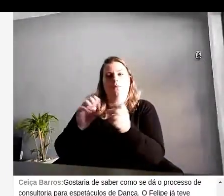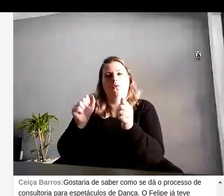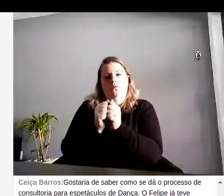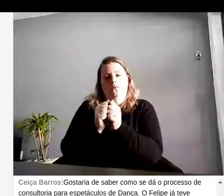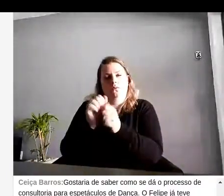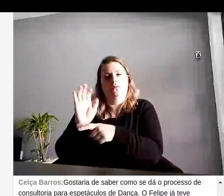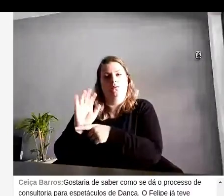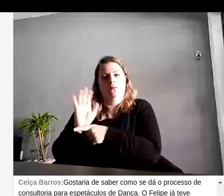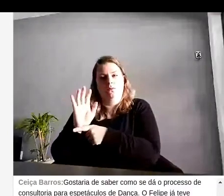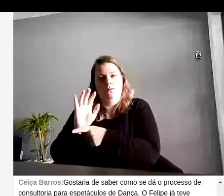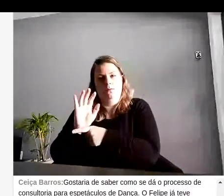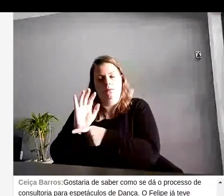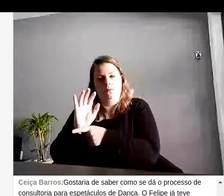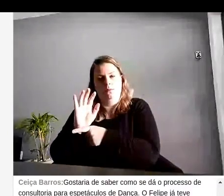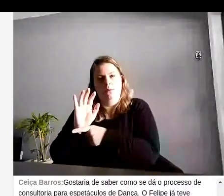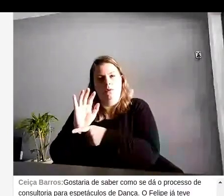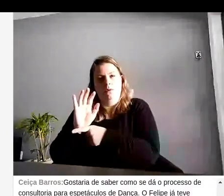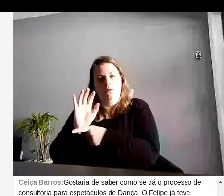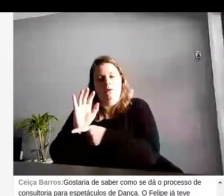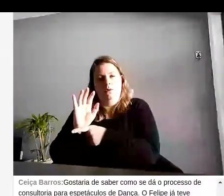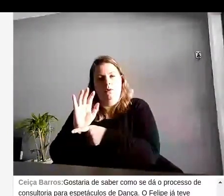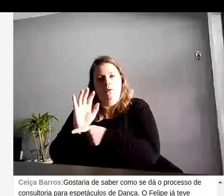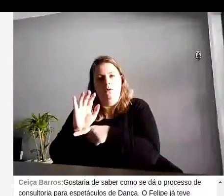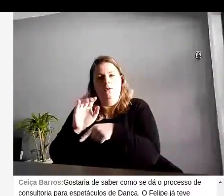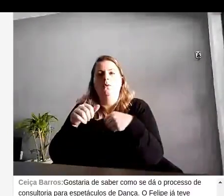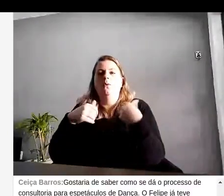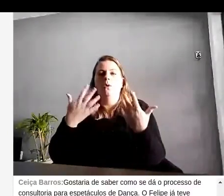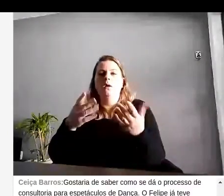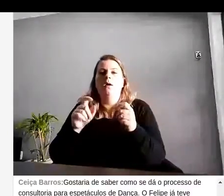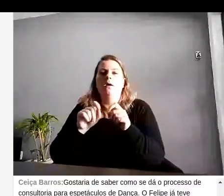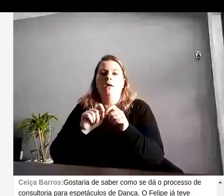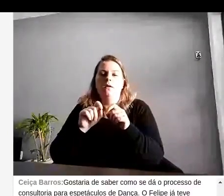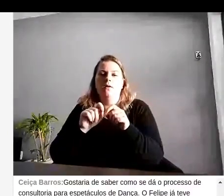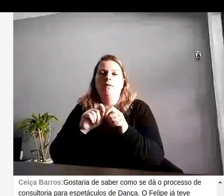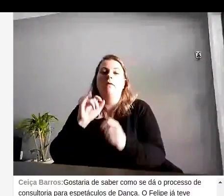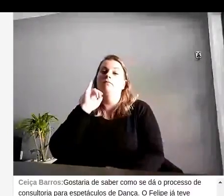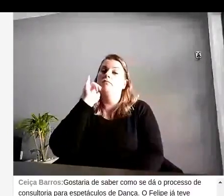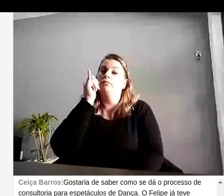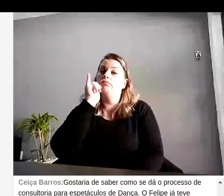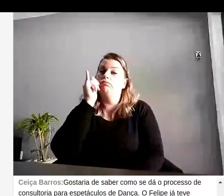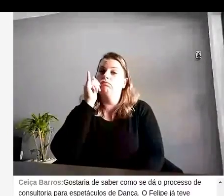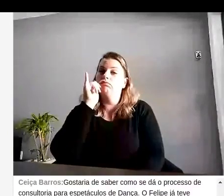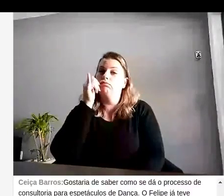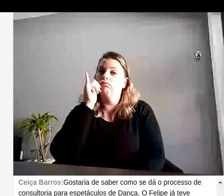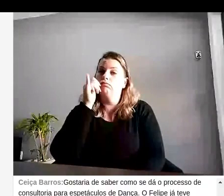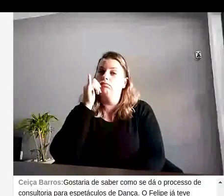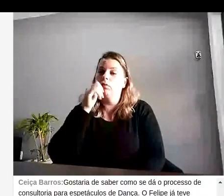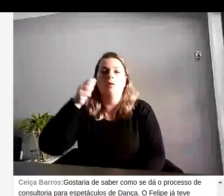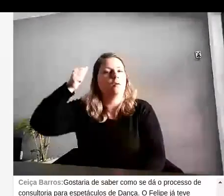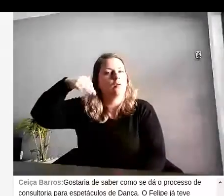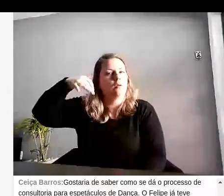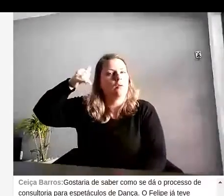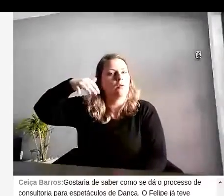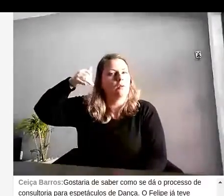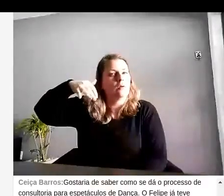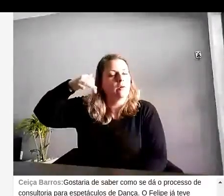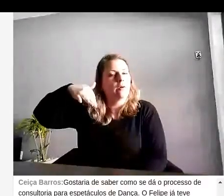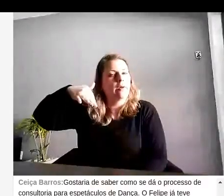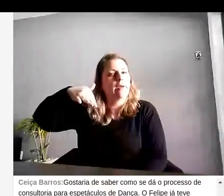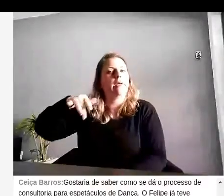A gravação do roteiro, a narração desse roteiro, também deve